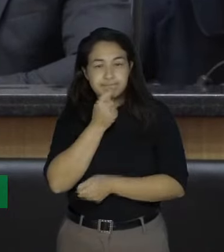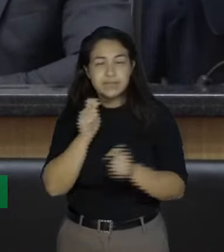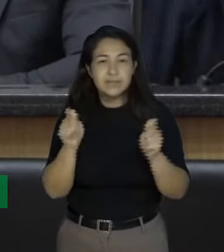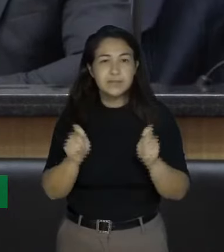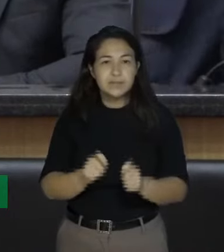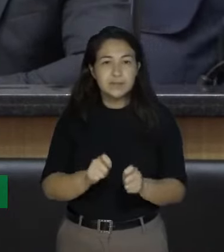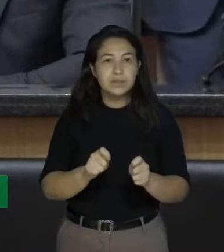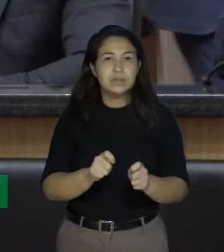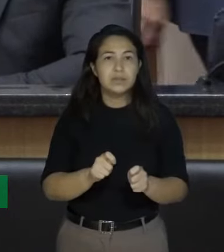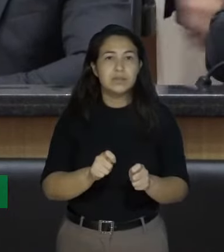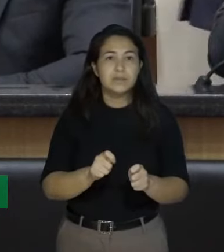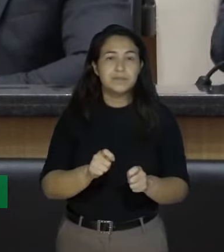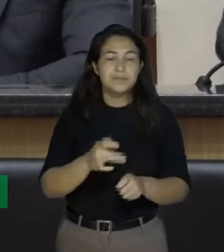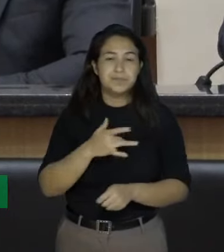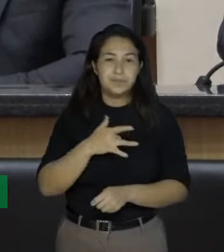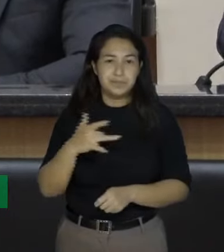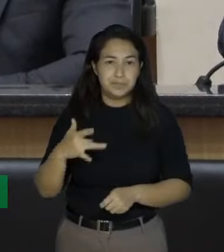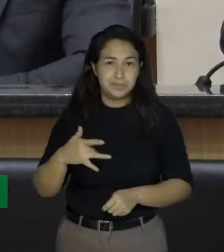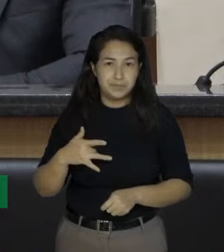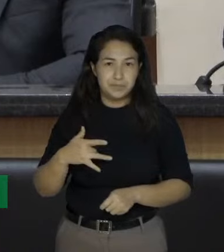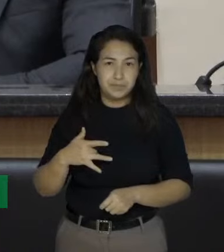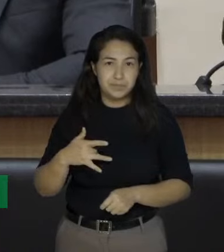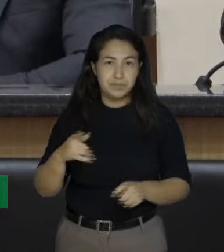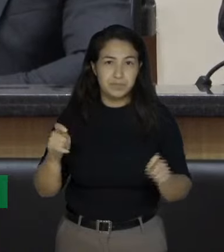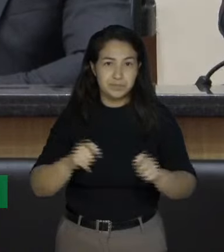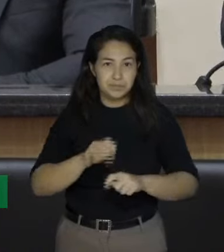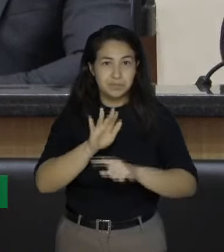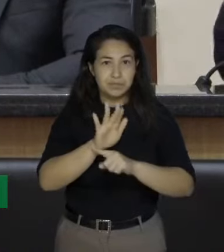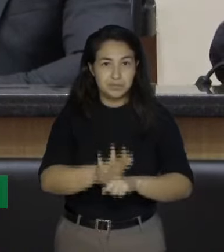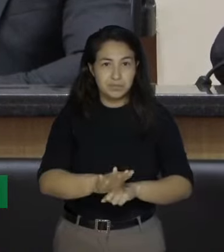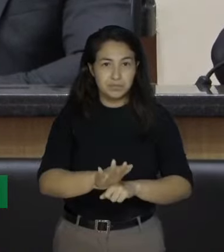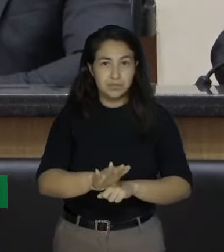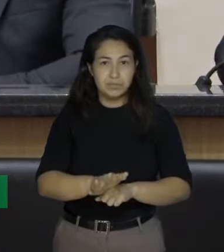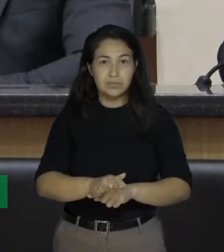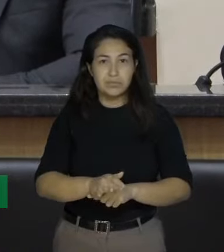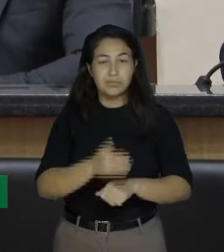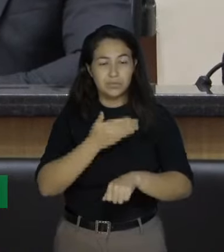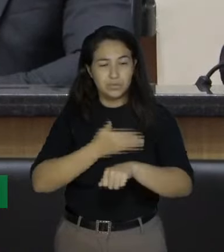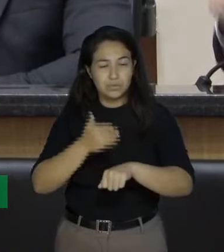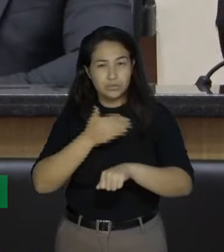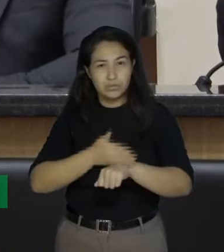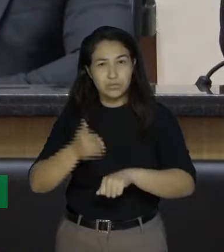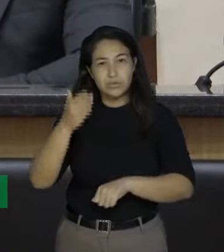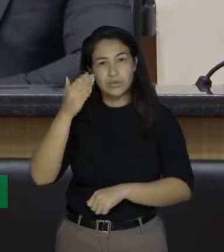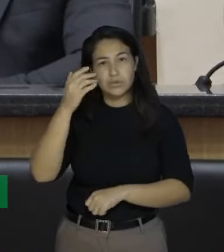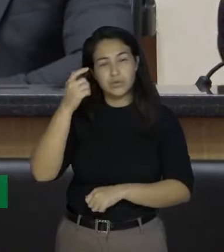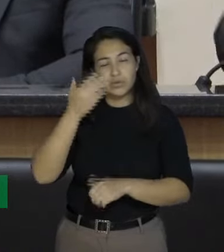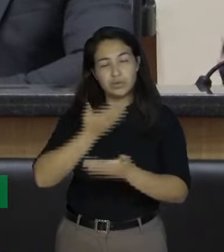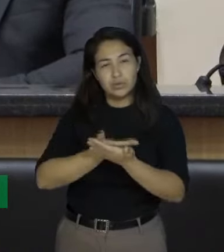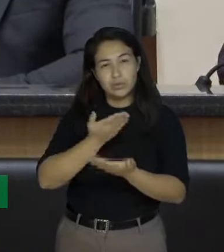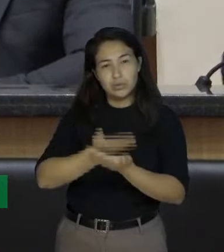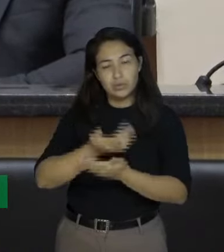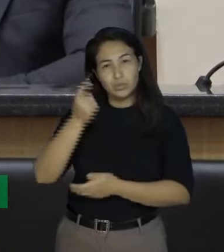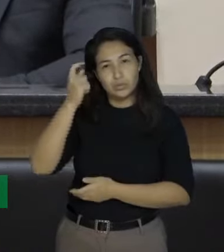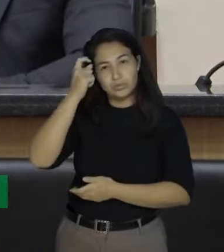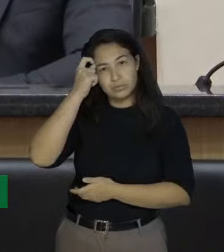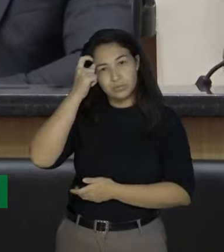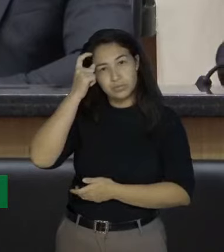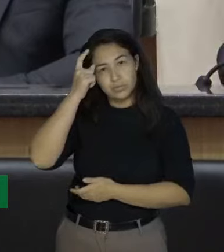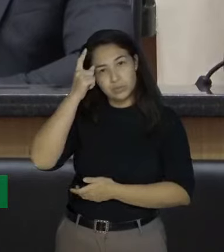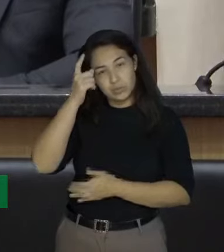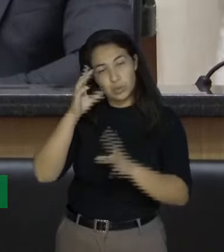da Saúde Mas com muita muita dedicação com muito estudo com muita inteligência possa excelência e todos os